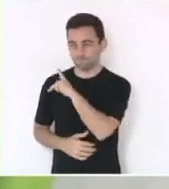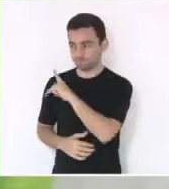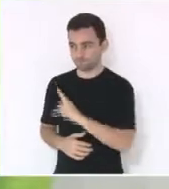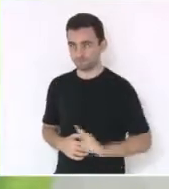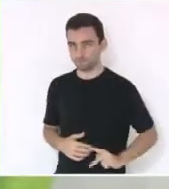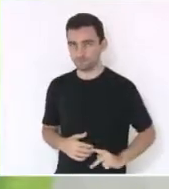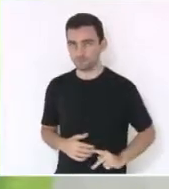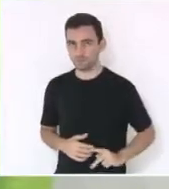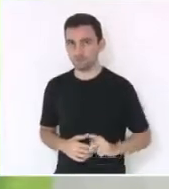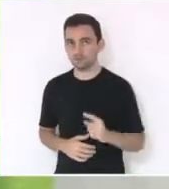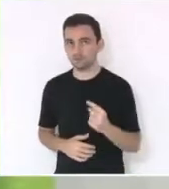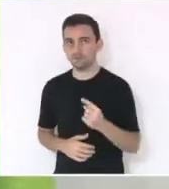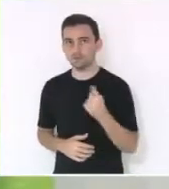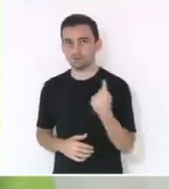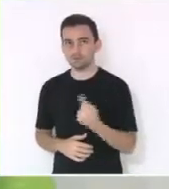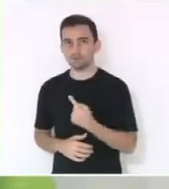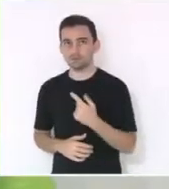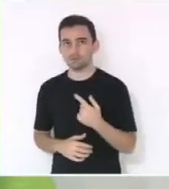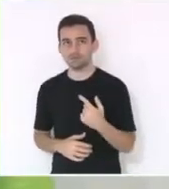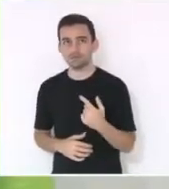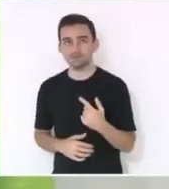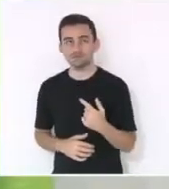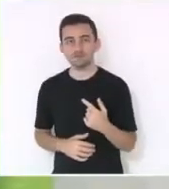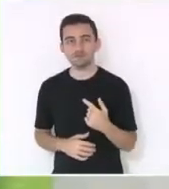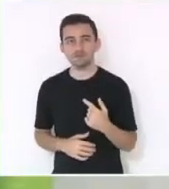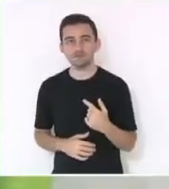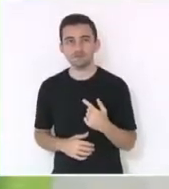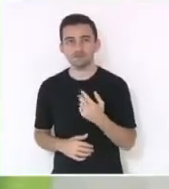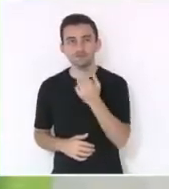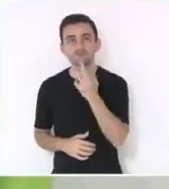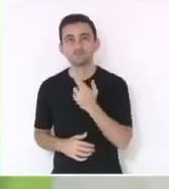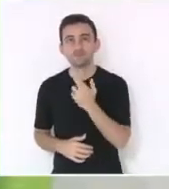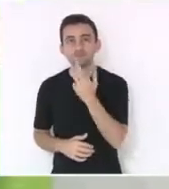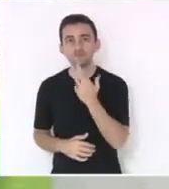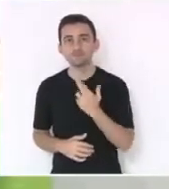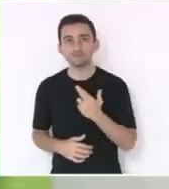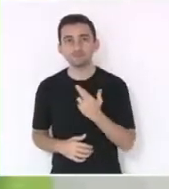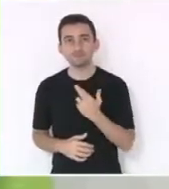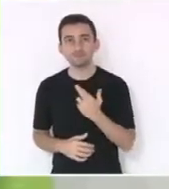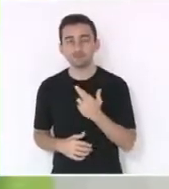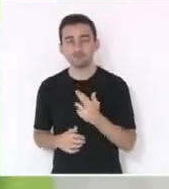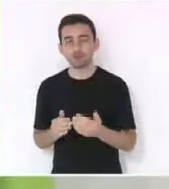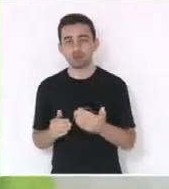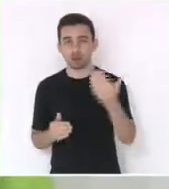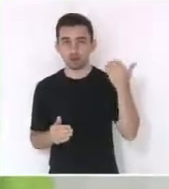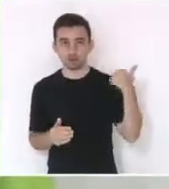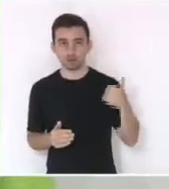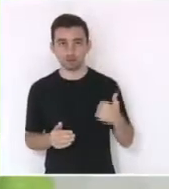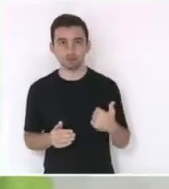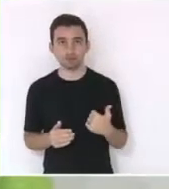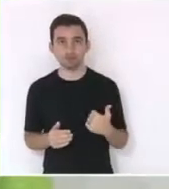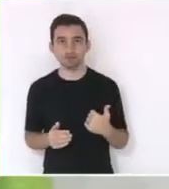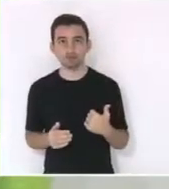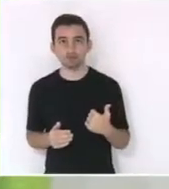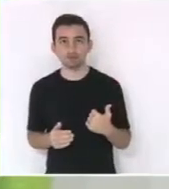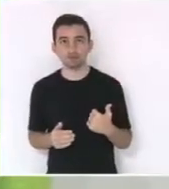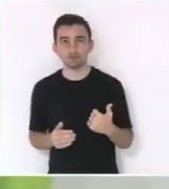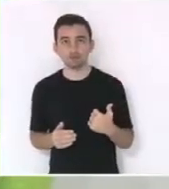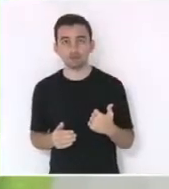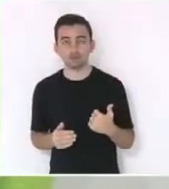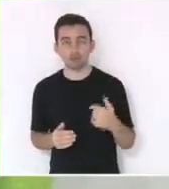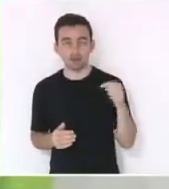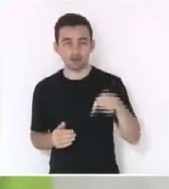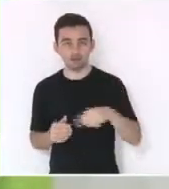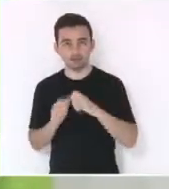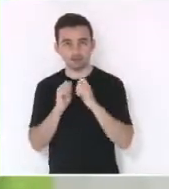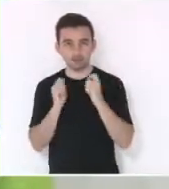nós vamos ter o deputado Rodrigo Minotto, que nos antecedeu aqui ainda na sessão de hoje,